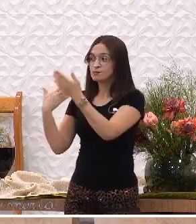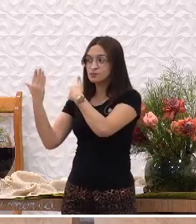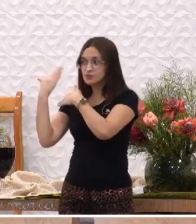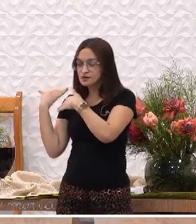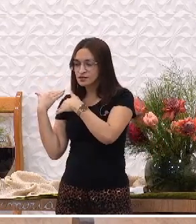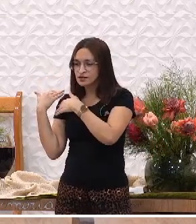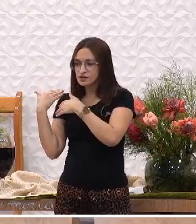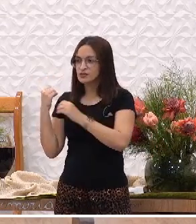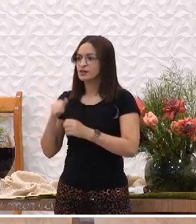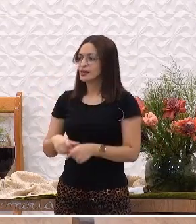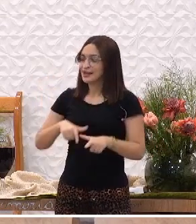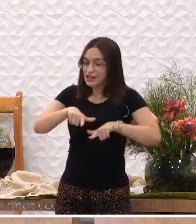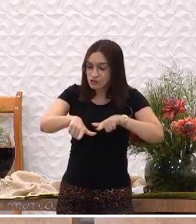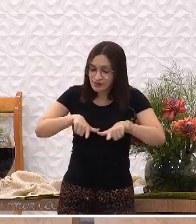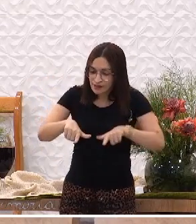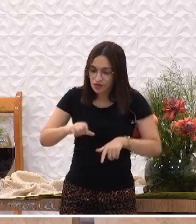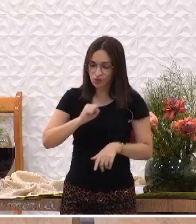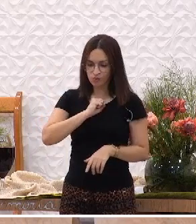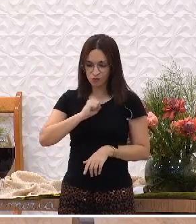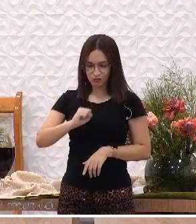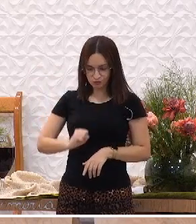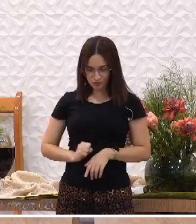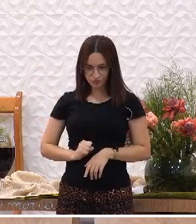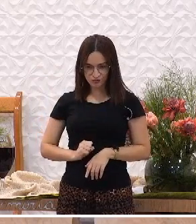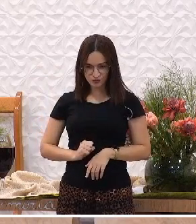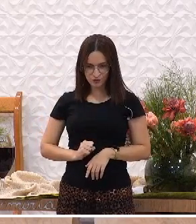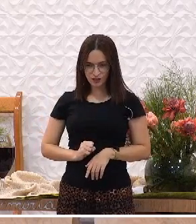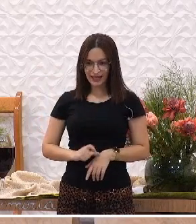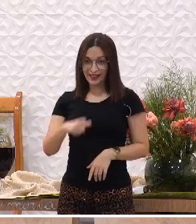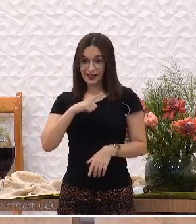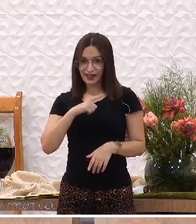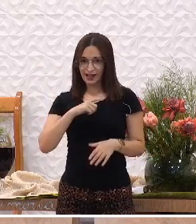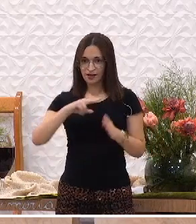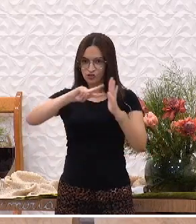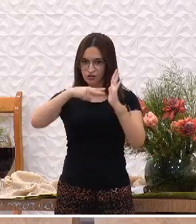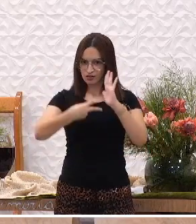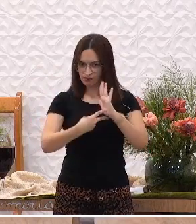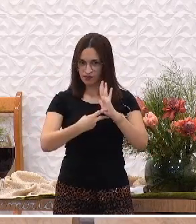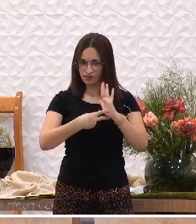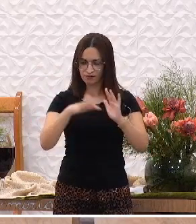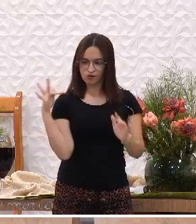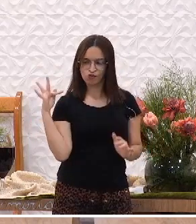mais amplo desse ofício, né, do sacerdote, já era antecipado, né? Eles já tinham essa promessa feita a eles.